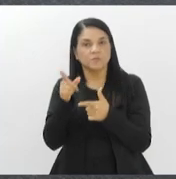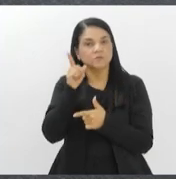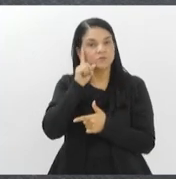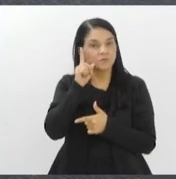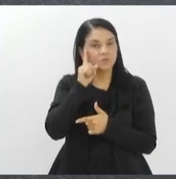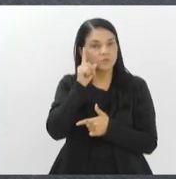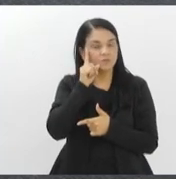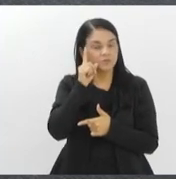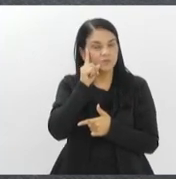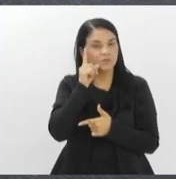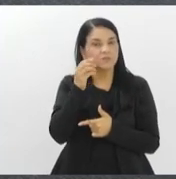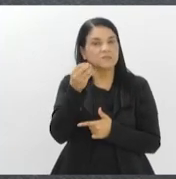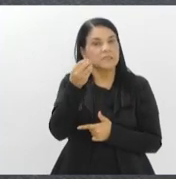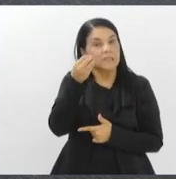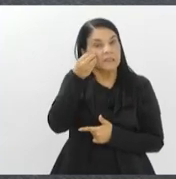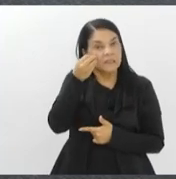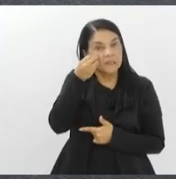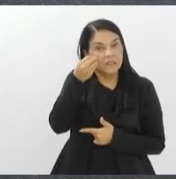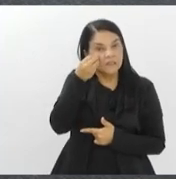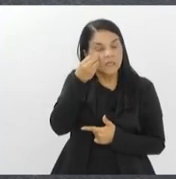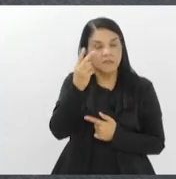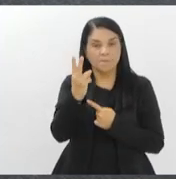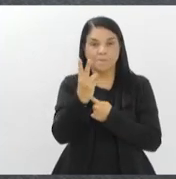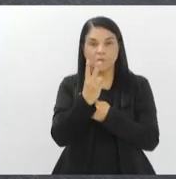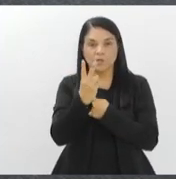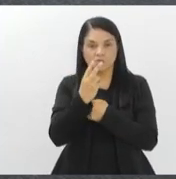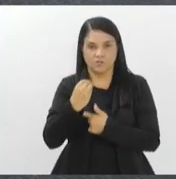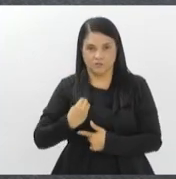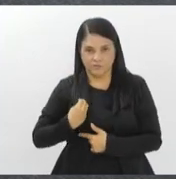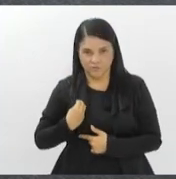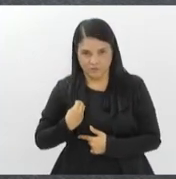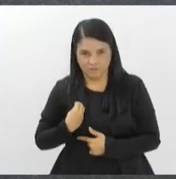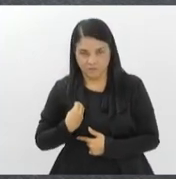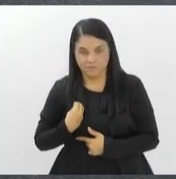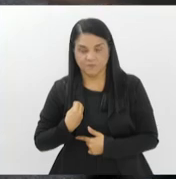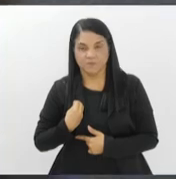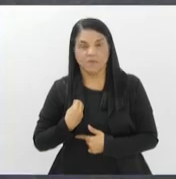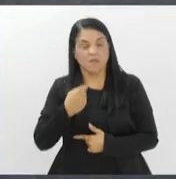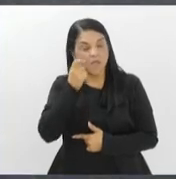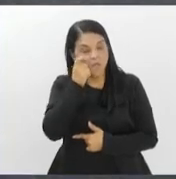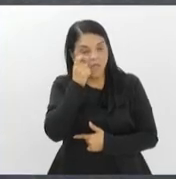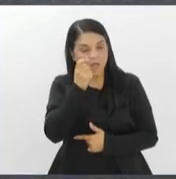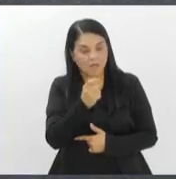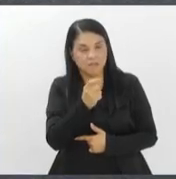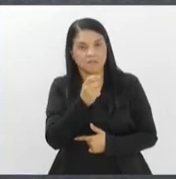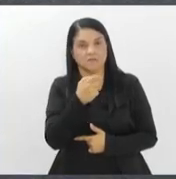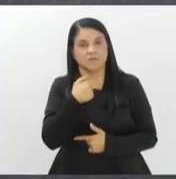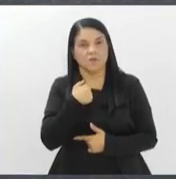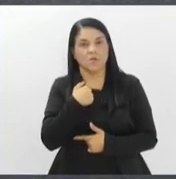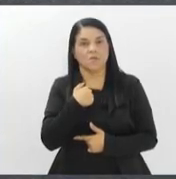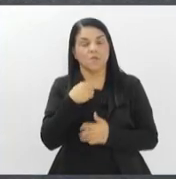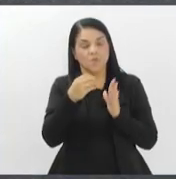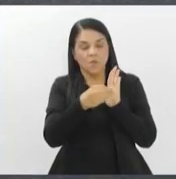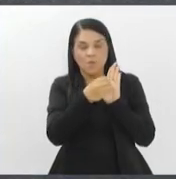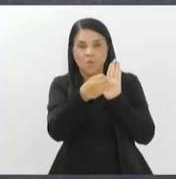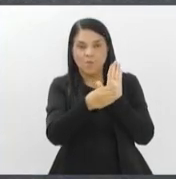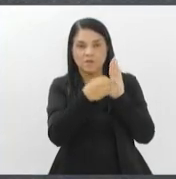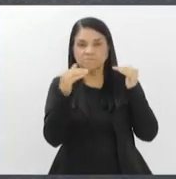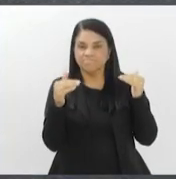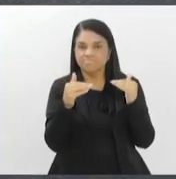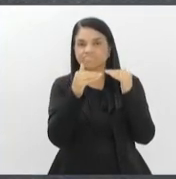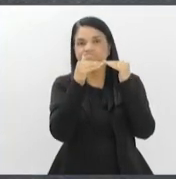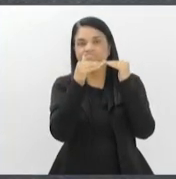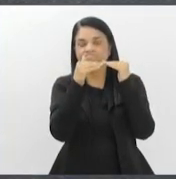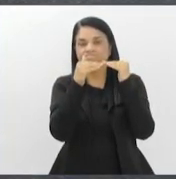e na tentativa de proteger a vida. Me chama a atenção, e daí porque o parecer